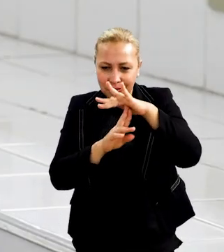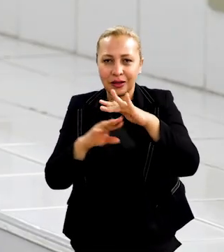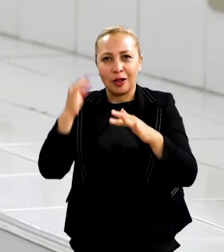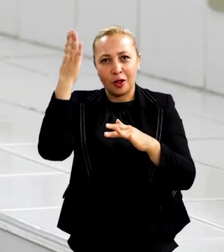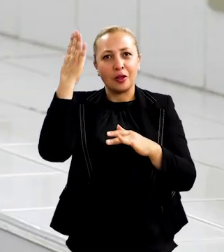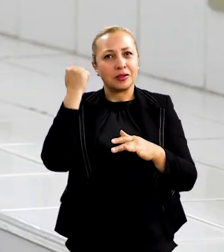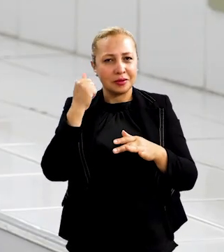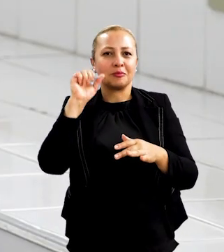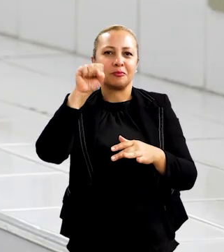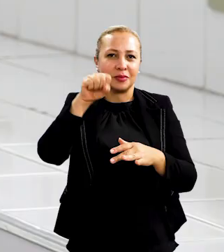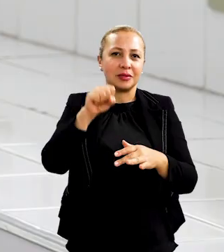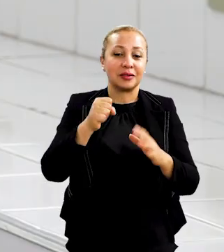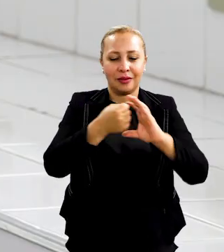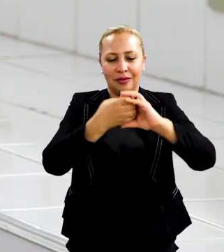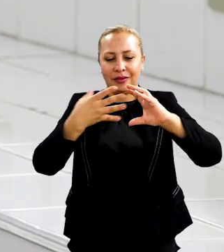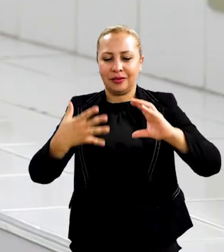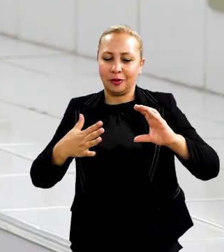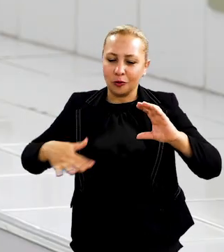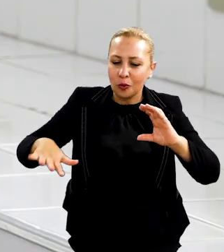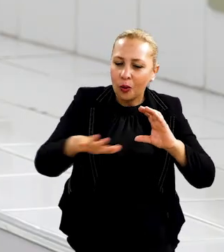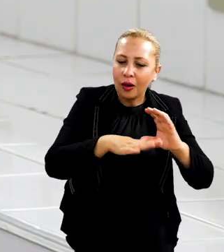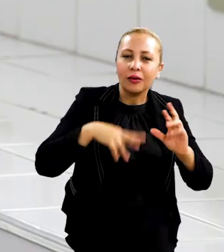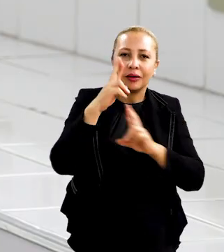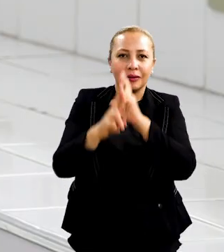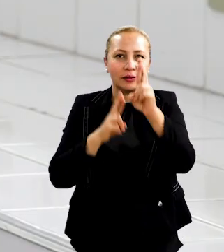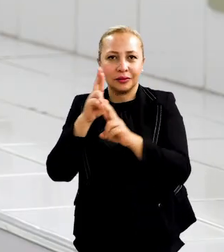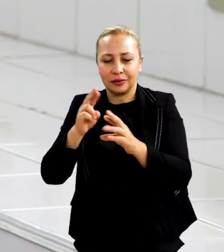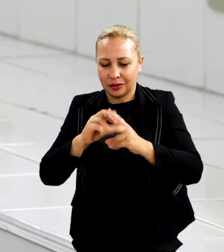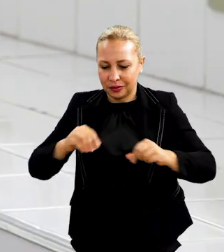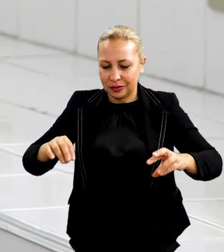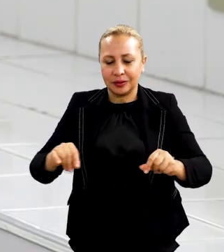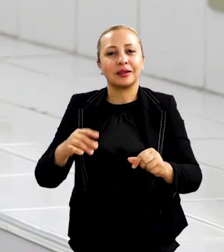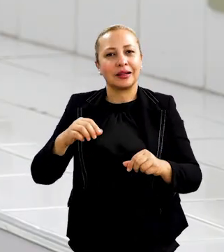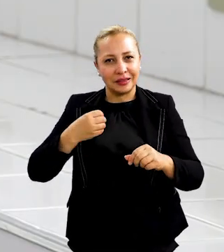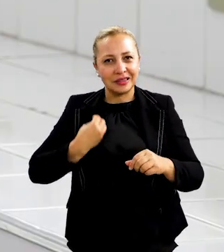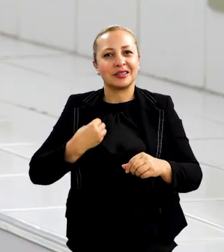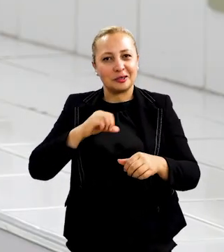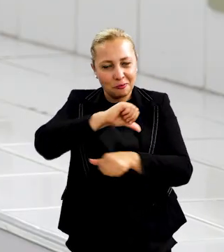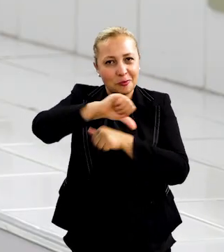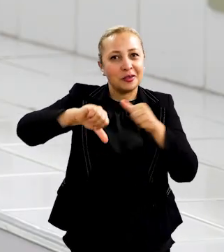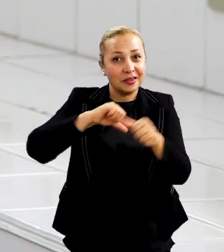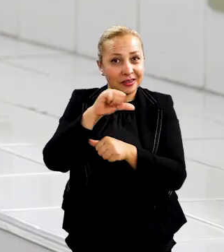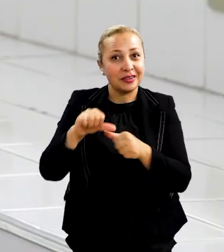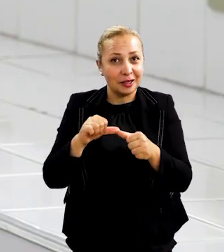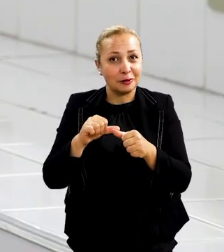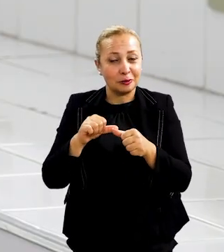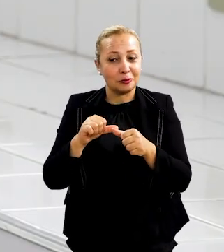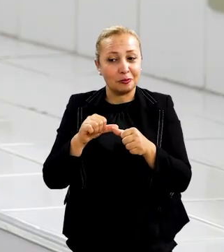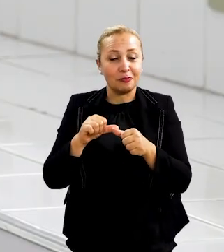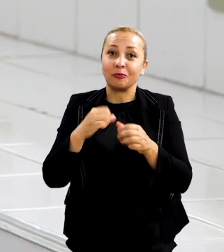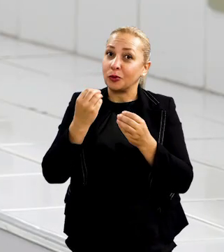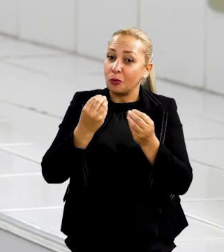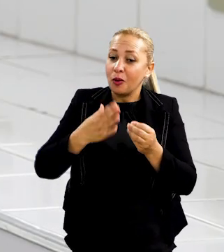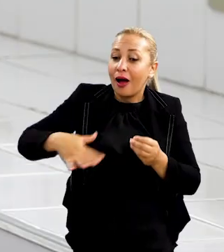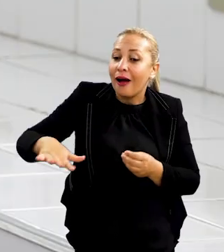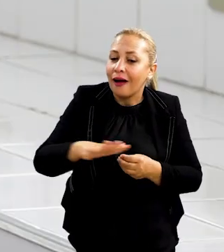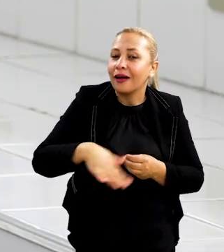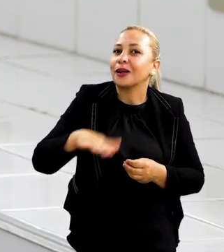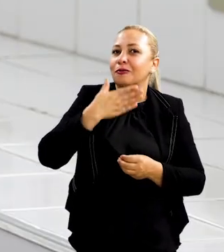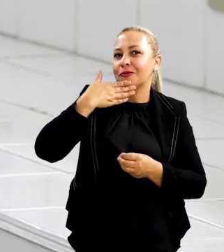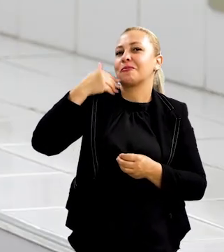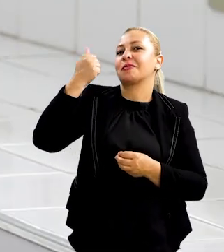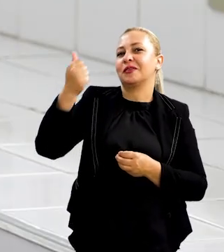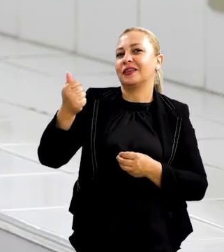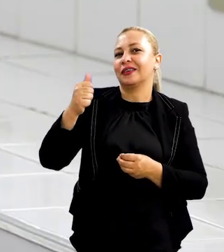sabe sim que as características do ambiente, principalmente relacionadas aos solos, estão mudando no sentido de que aquela área vai ser